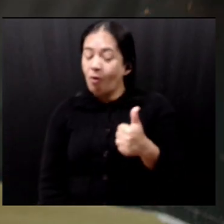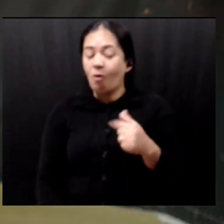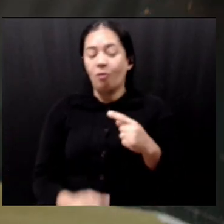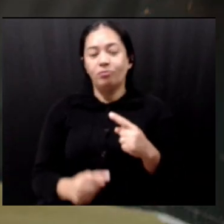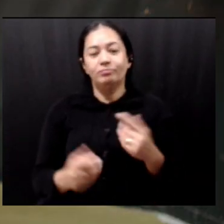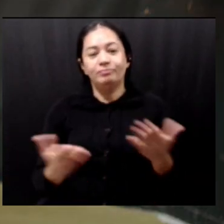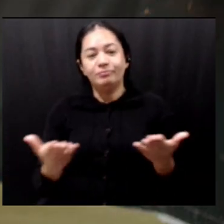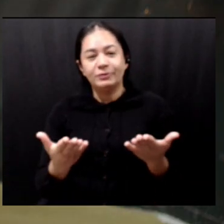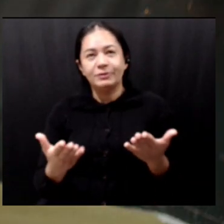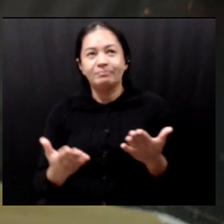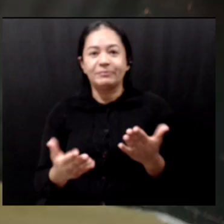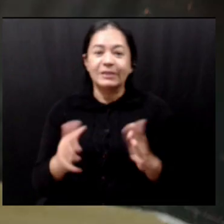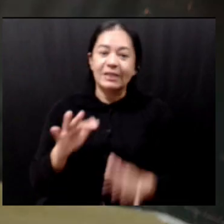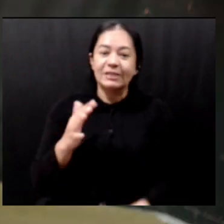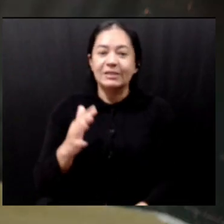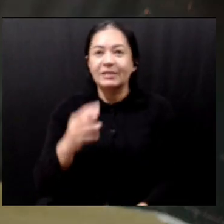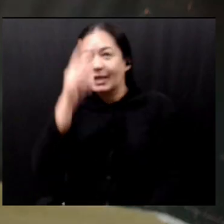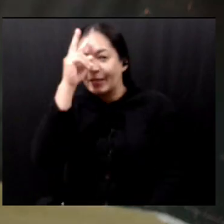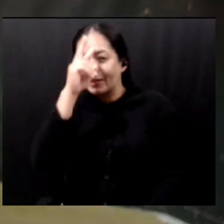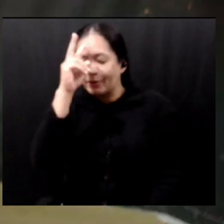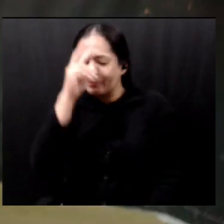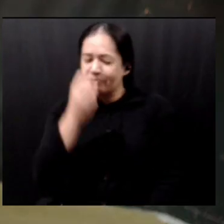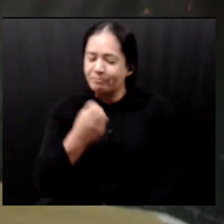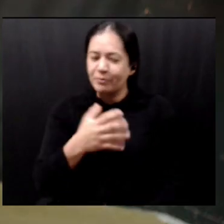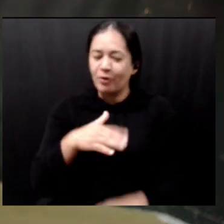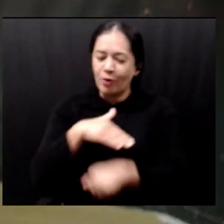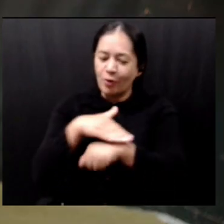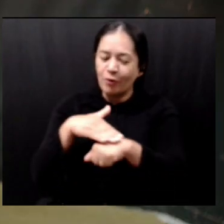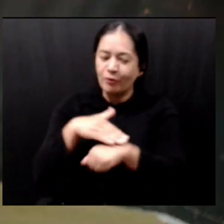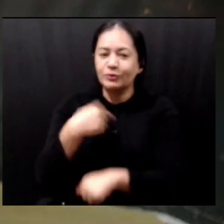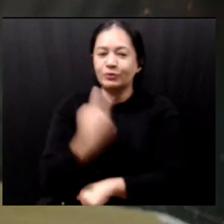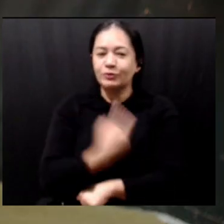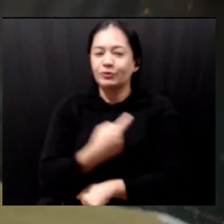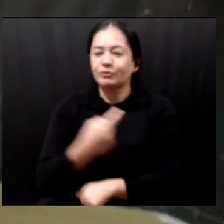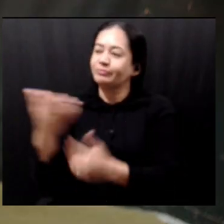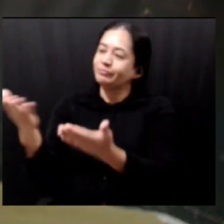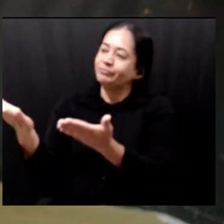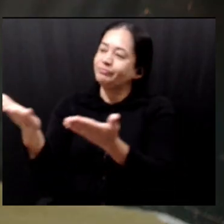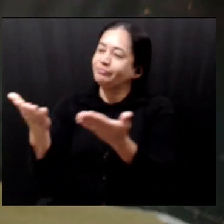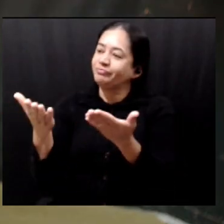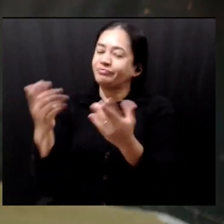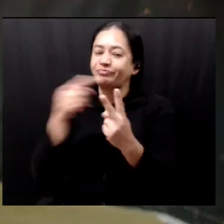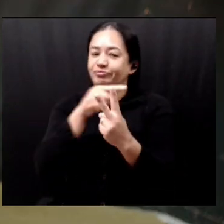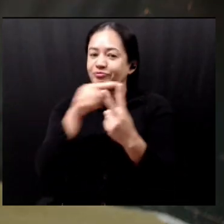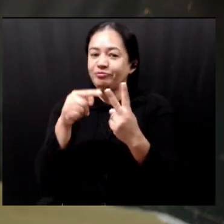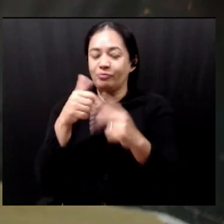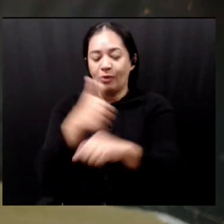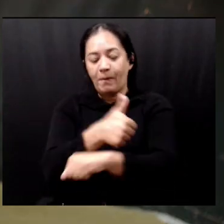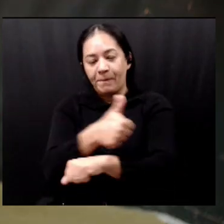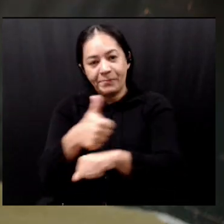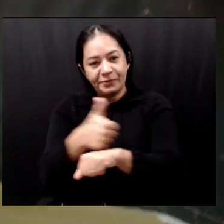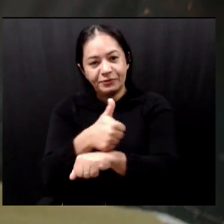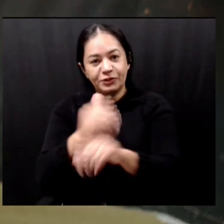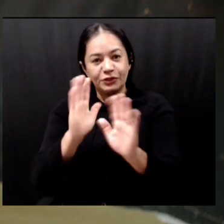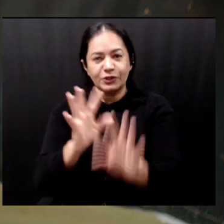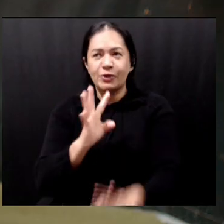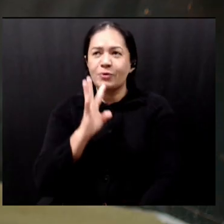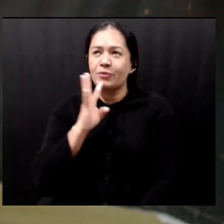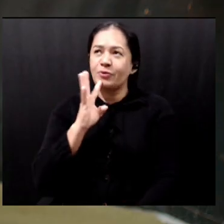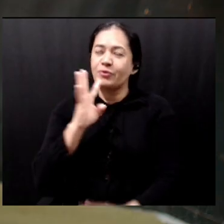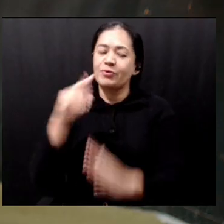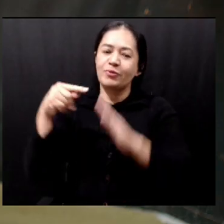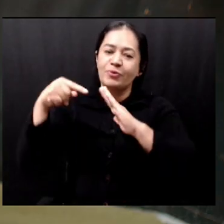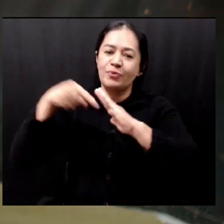boas lembranças, né? Para conversar com a gente, já recebemos aqui no estúdio duas profissionais que conhecem profundamente o desenvolvimento